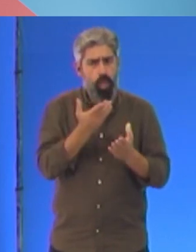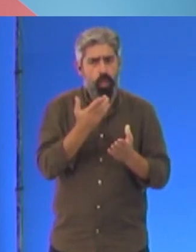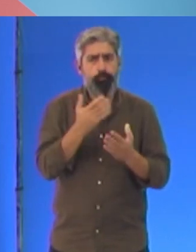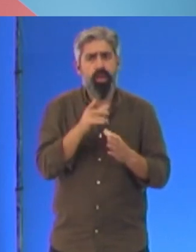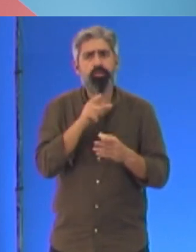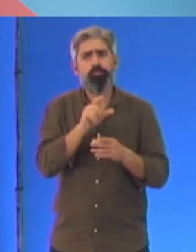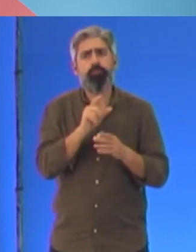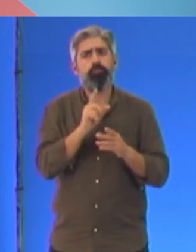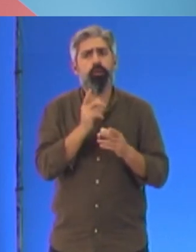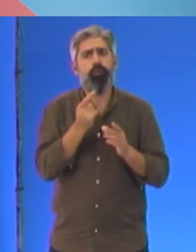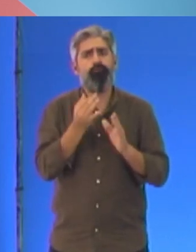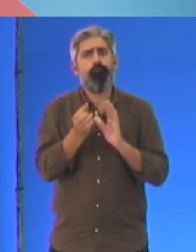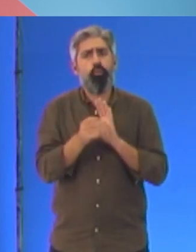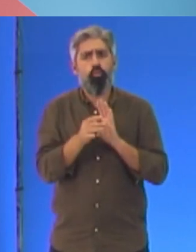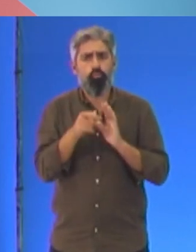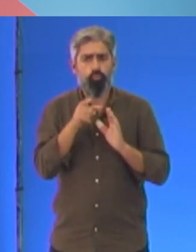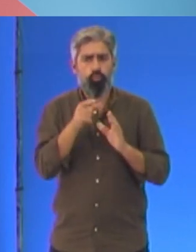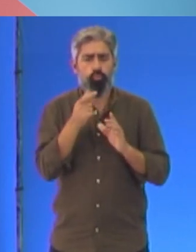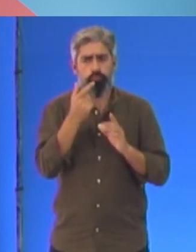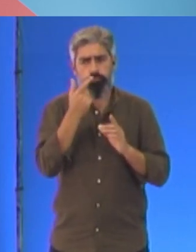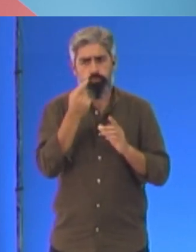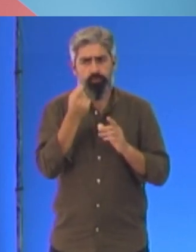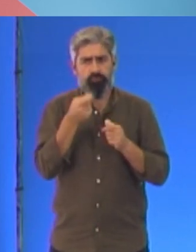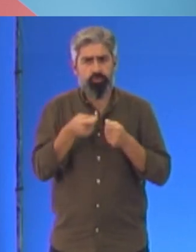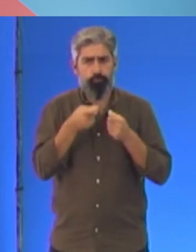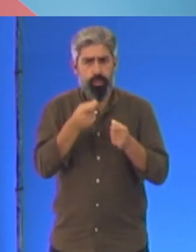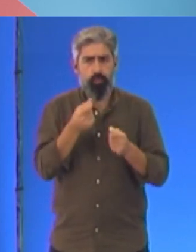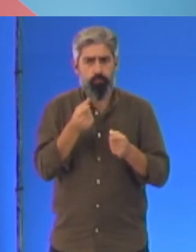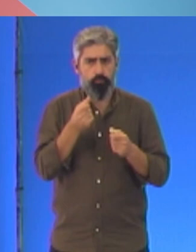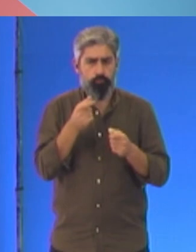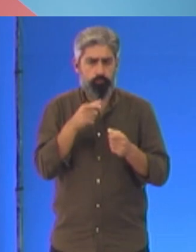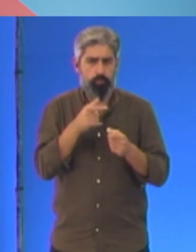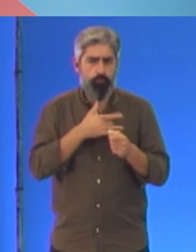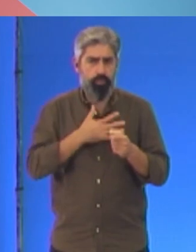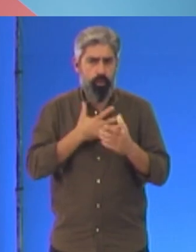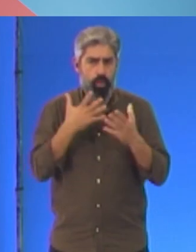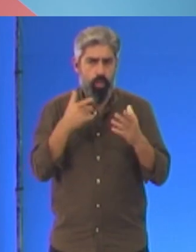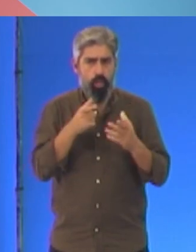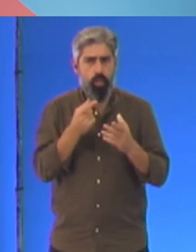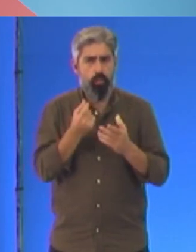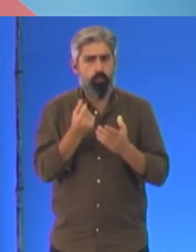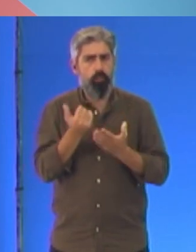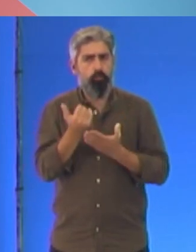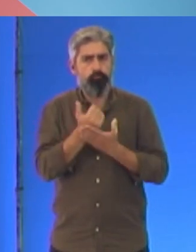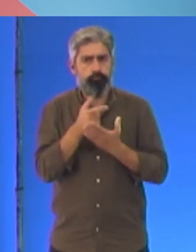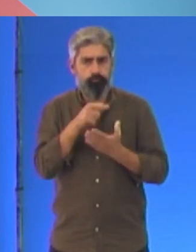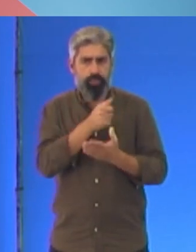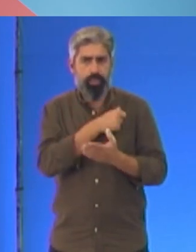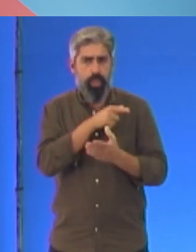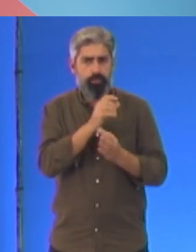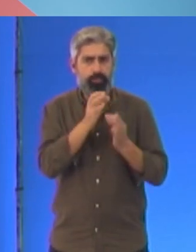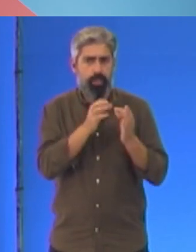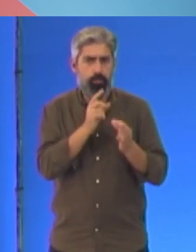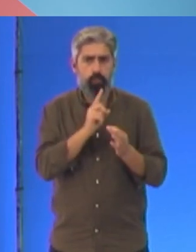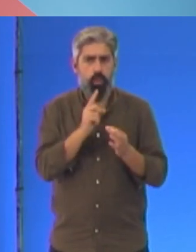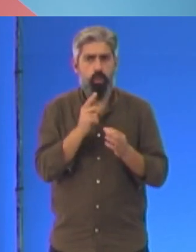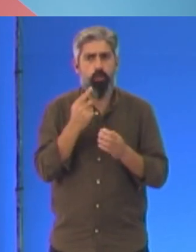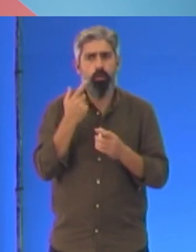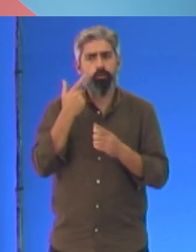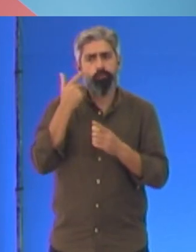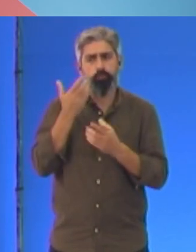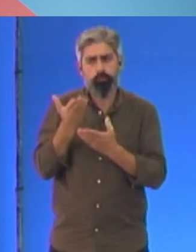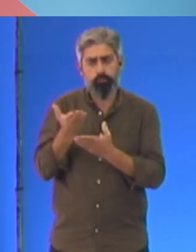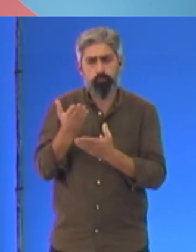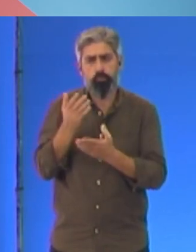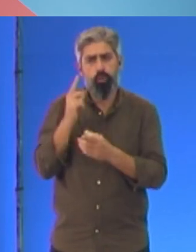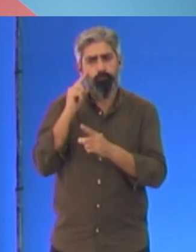ti desde dessa forma pelos fundos de investimento imobiliário que travam que tratam como ativos financeiros essas casas e não pela sua